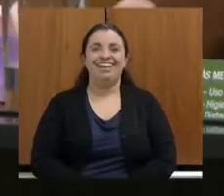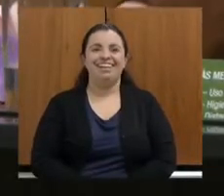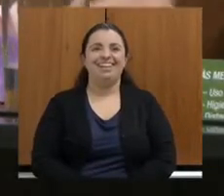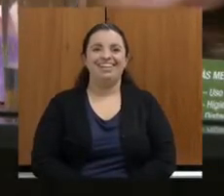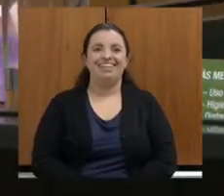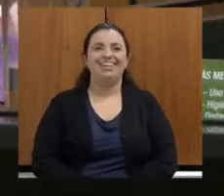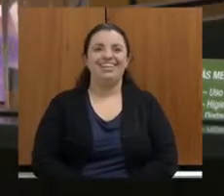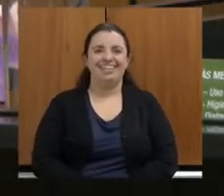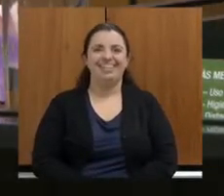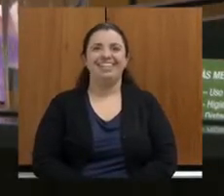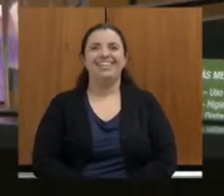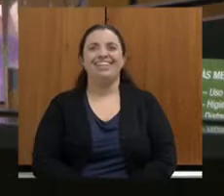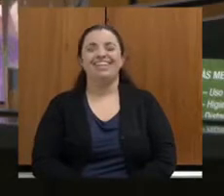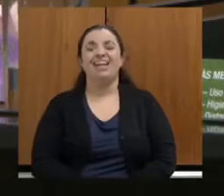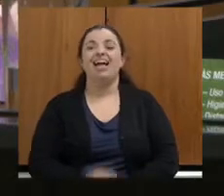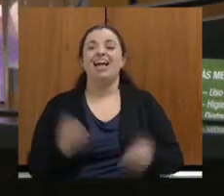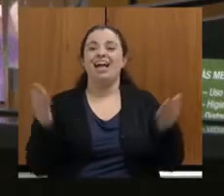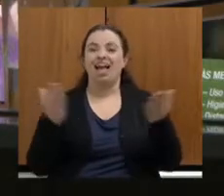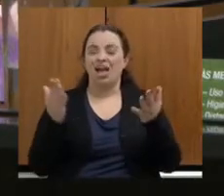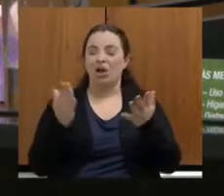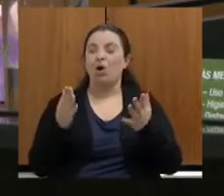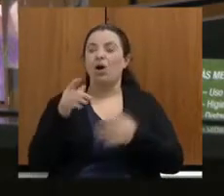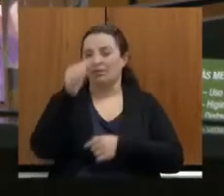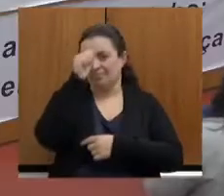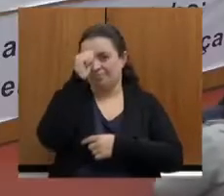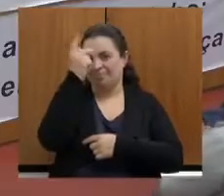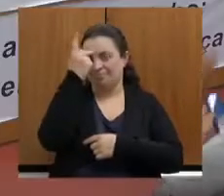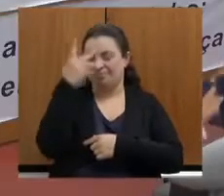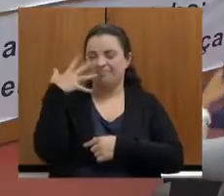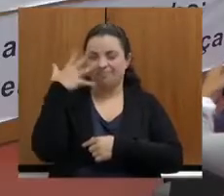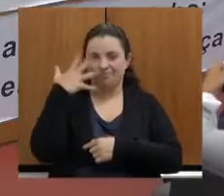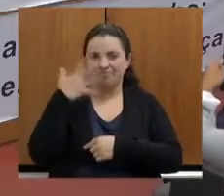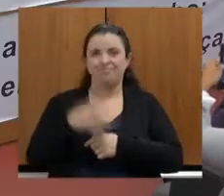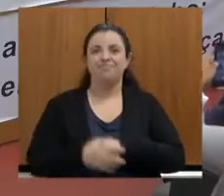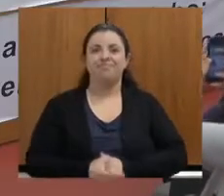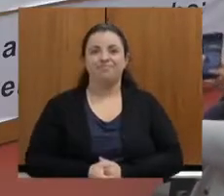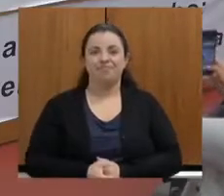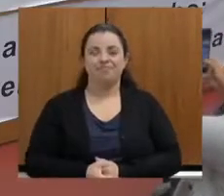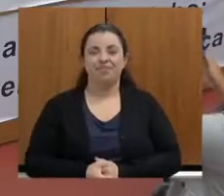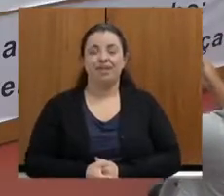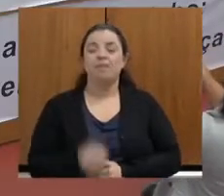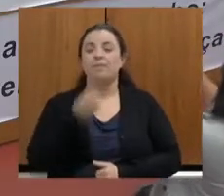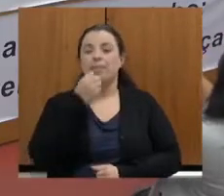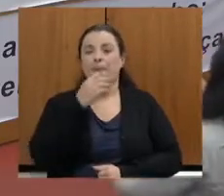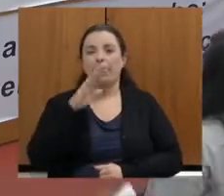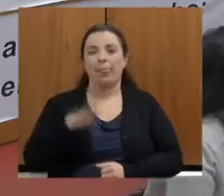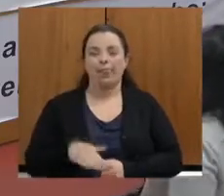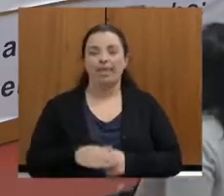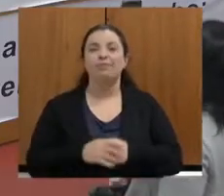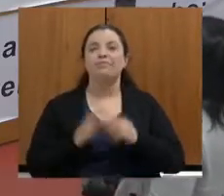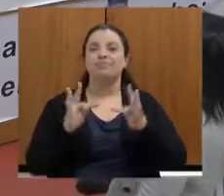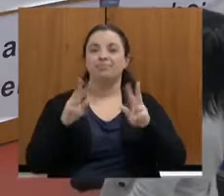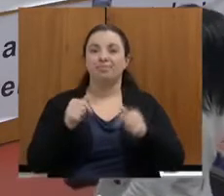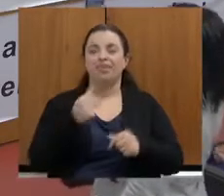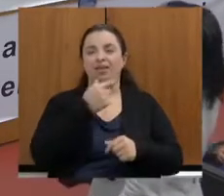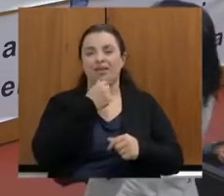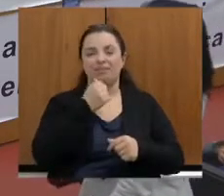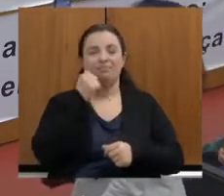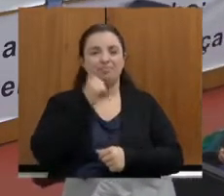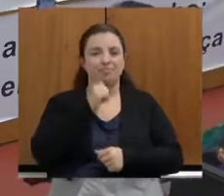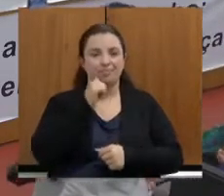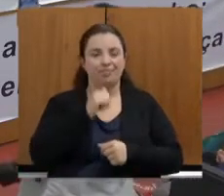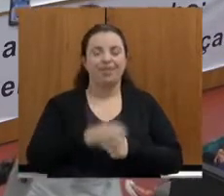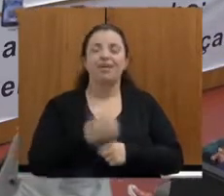vou passar agora as considerações a deputada Ana Paula Siqueira Oi boa tarde a todos e todas